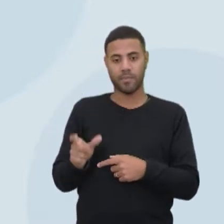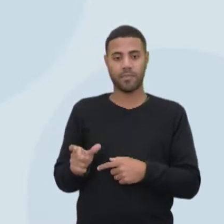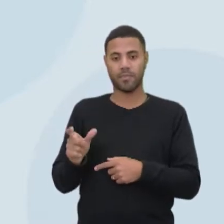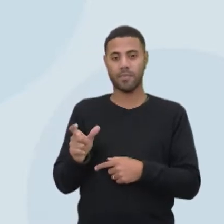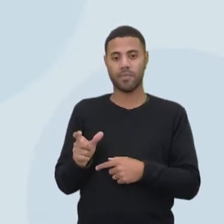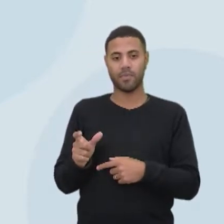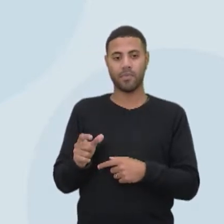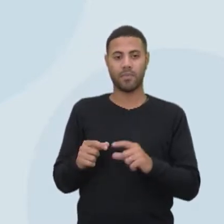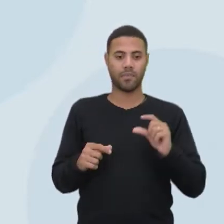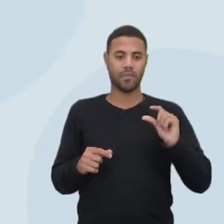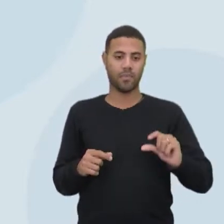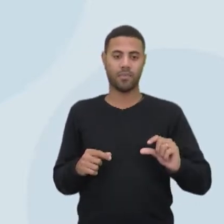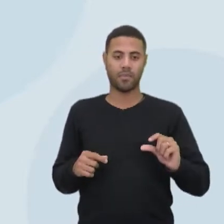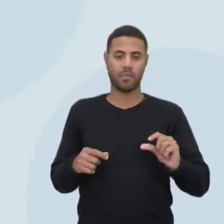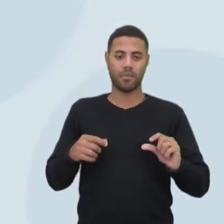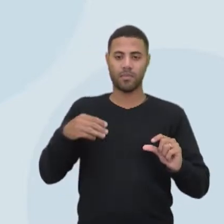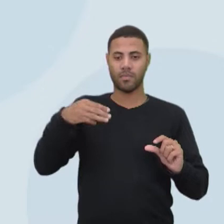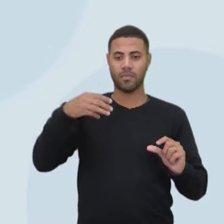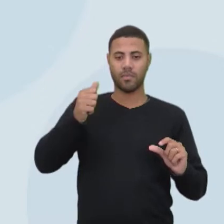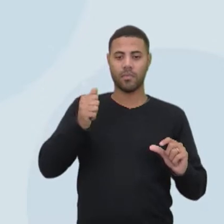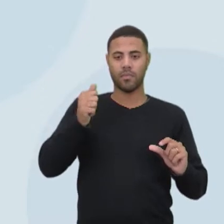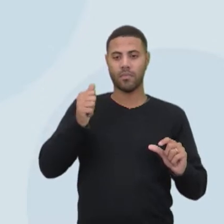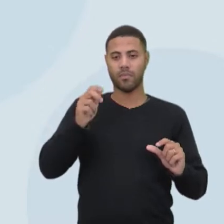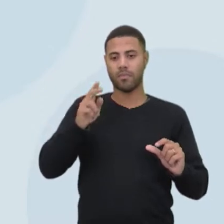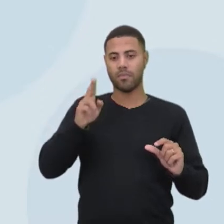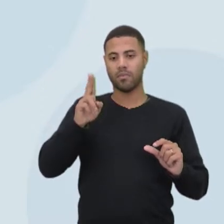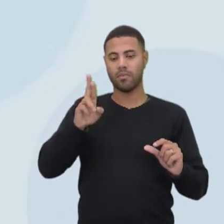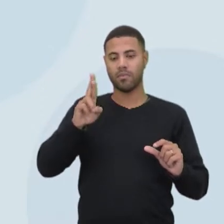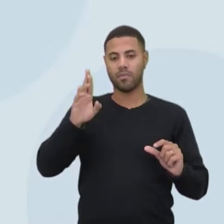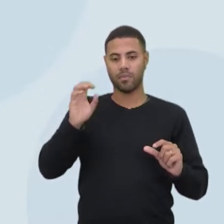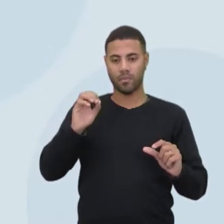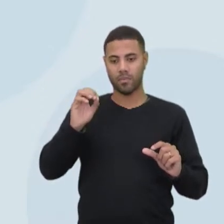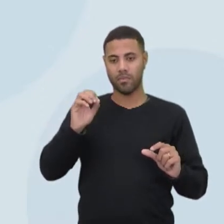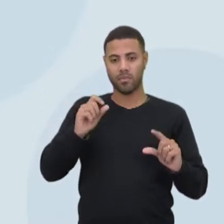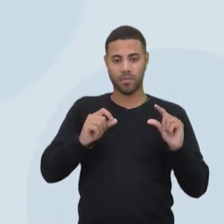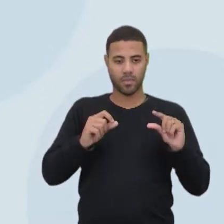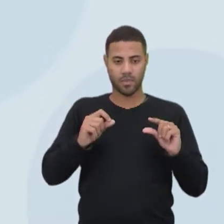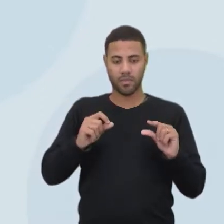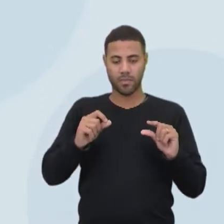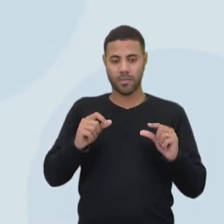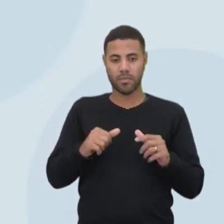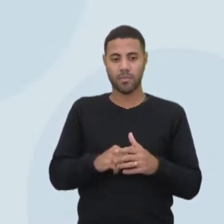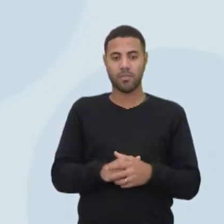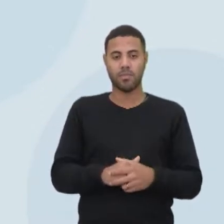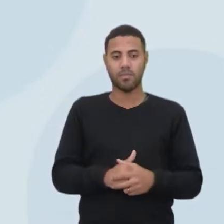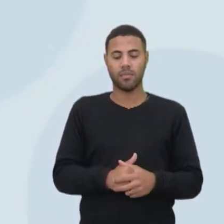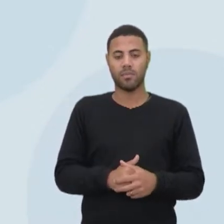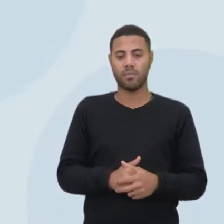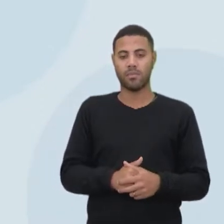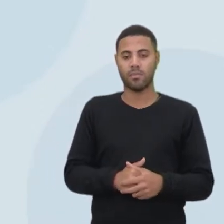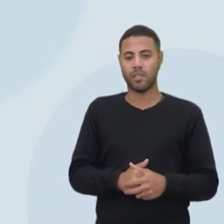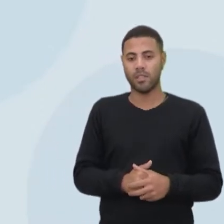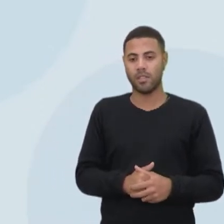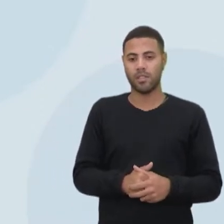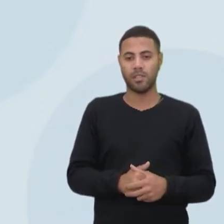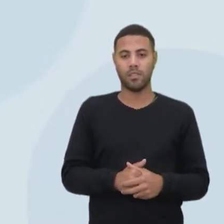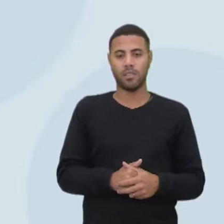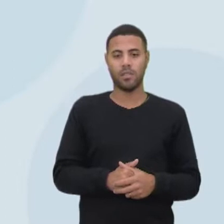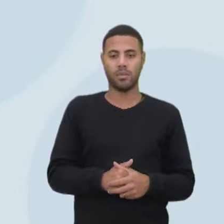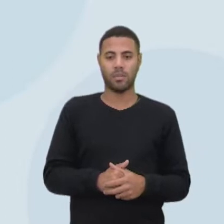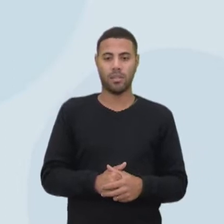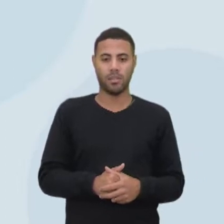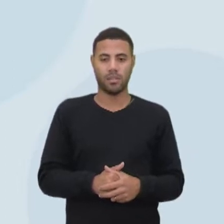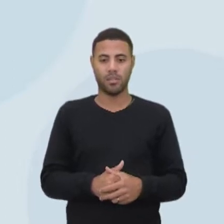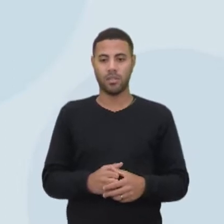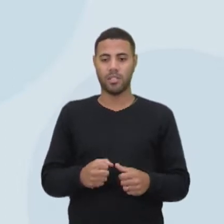aí, ele chama Mauro. Eu acompanho muito o bichinho de jardim, é maravilhoso. Eu acho que ele chama Mauro, eu não tenho certeza, mas acho que é